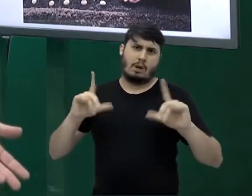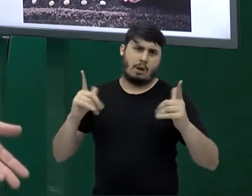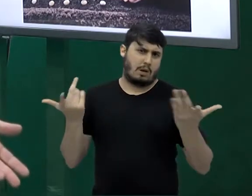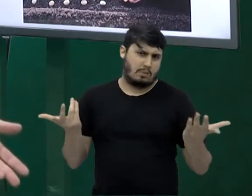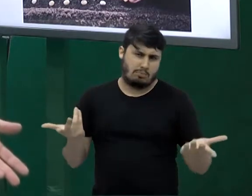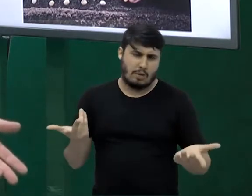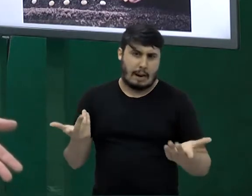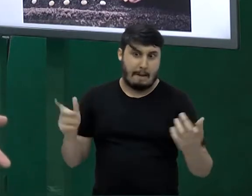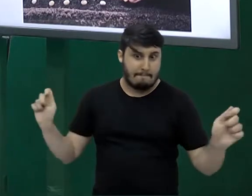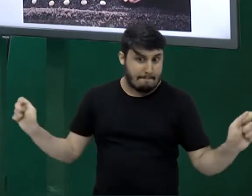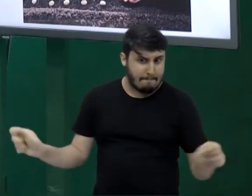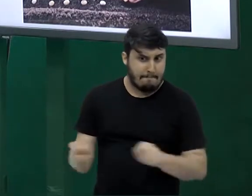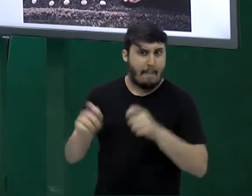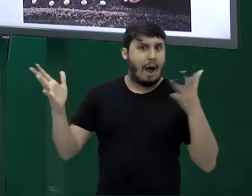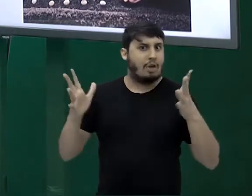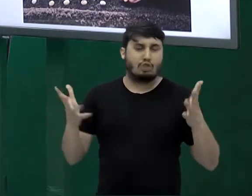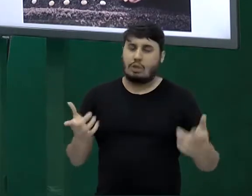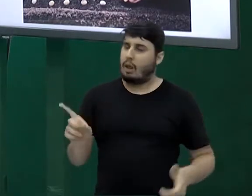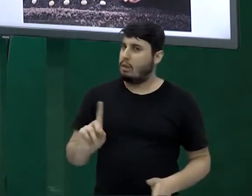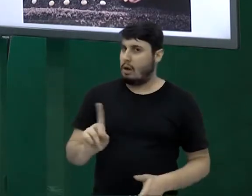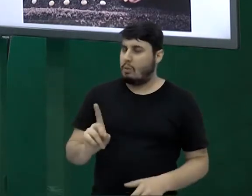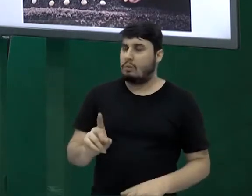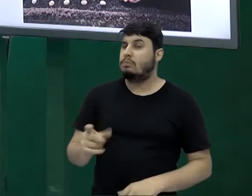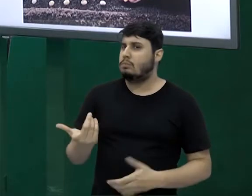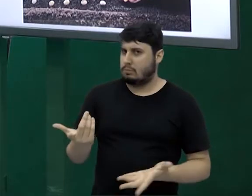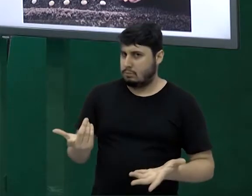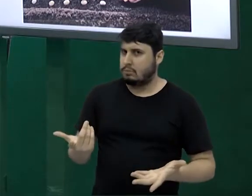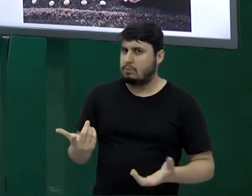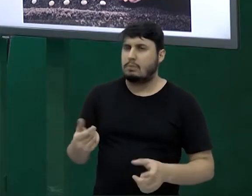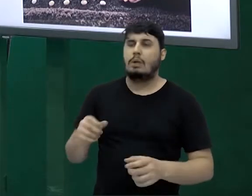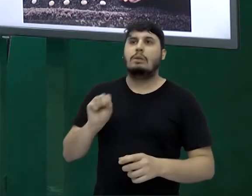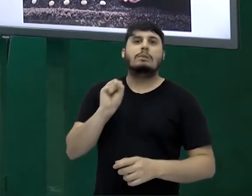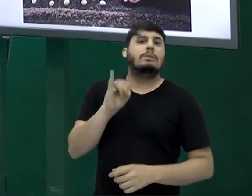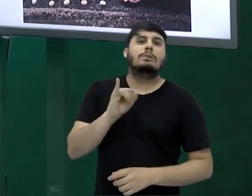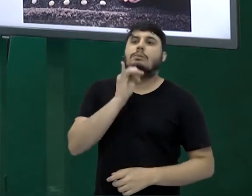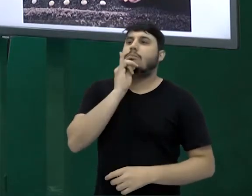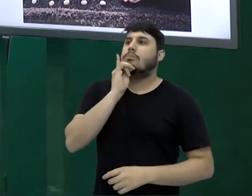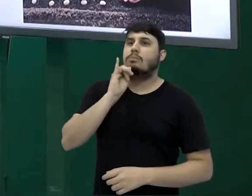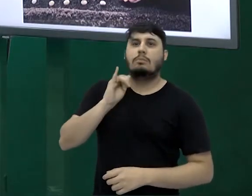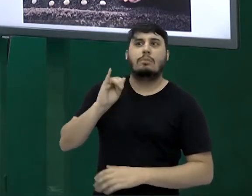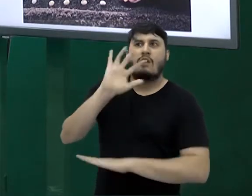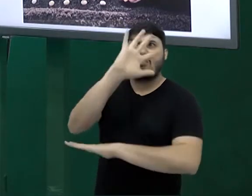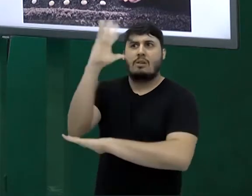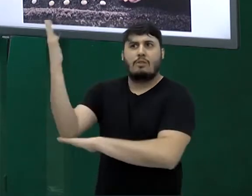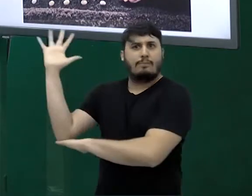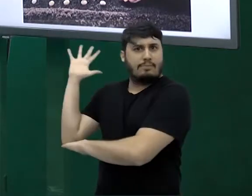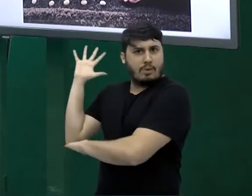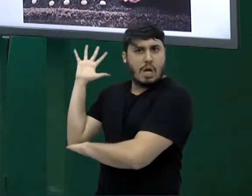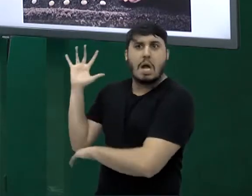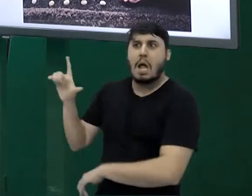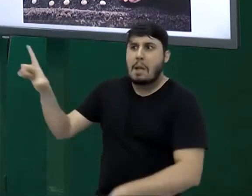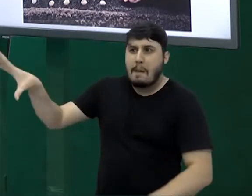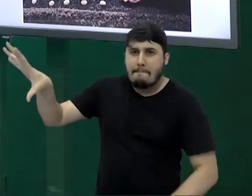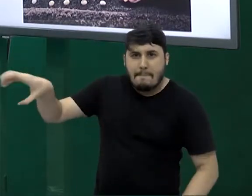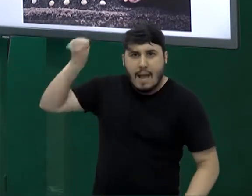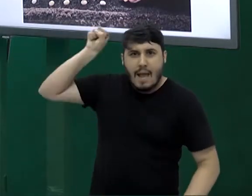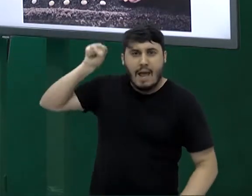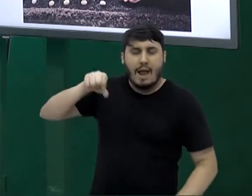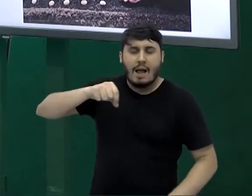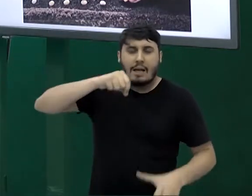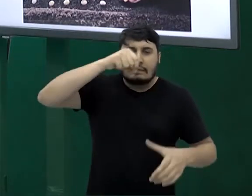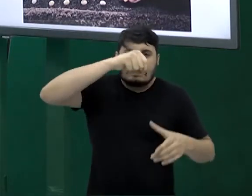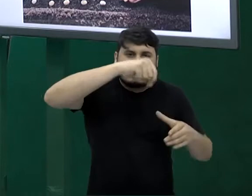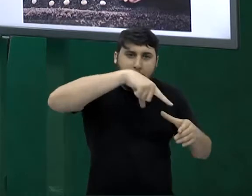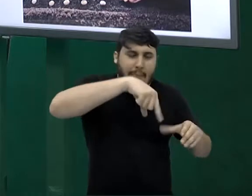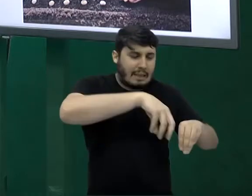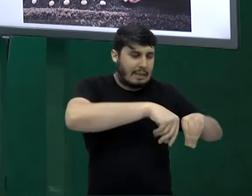né? Você pegar uma semente de uma planta, de uma floresta tropical, e enfiar ela no deserto, ela não vai nascer. Também vocês